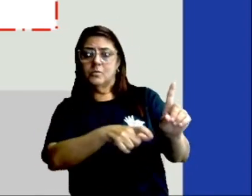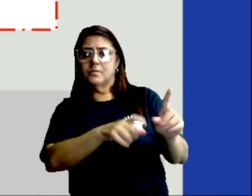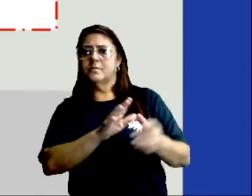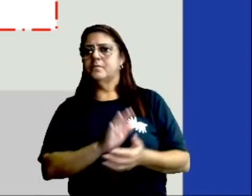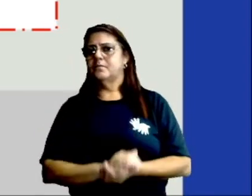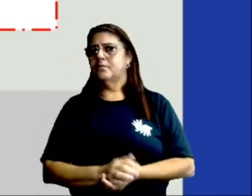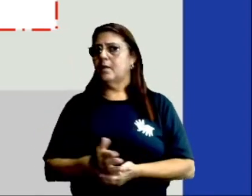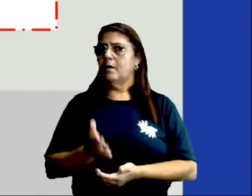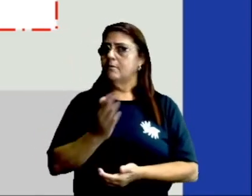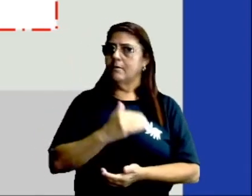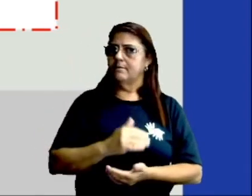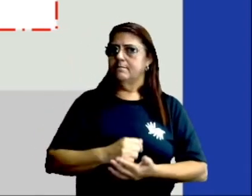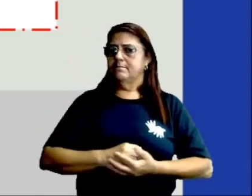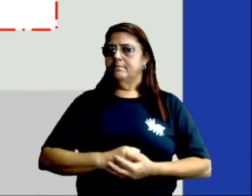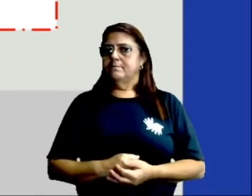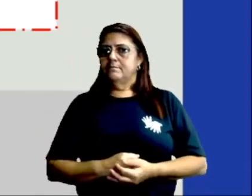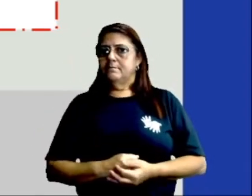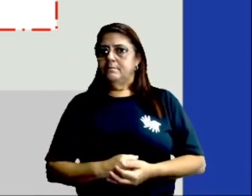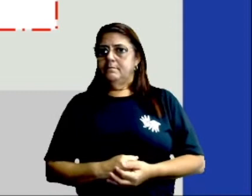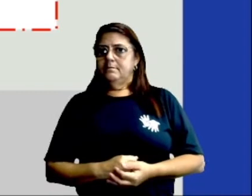Então vamos lá identificar aí.